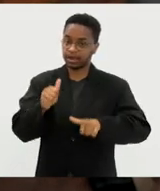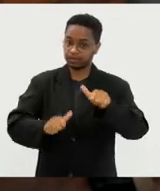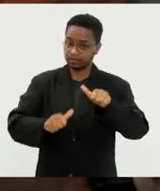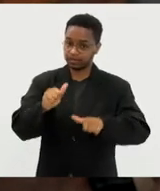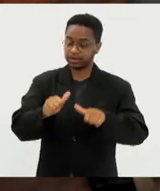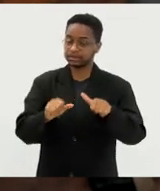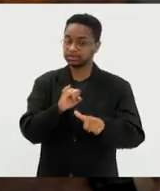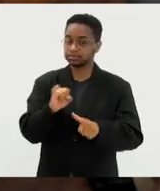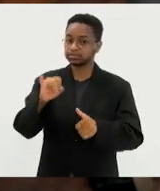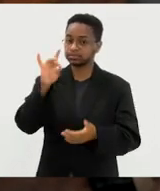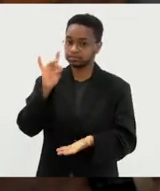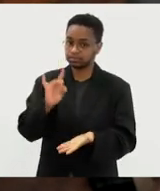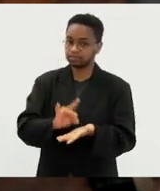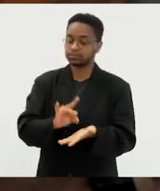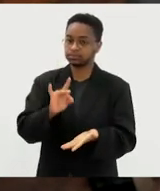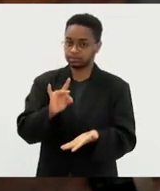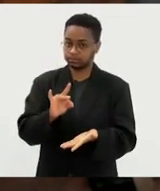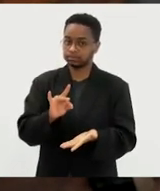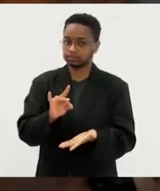se, de fato, lá